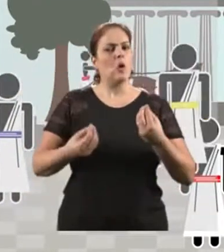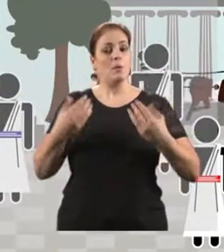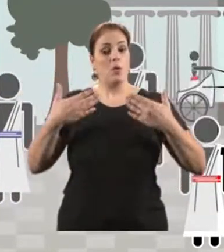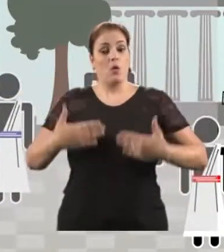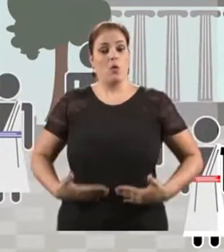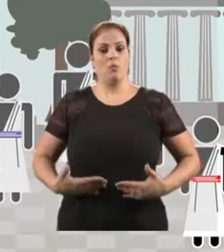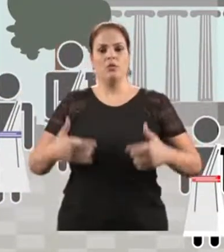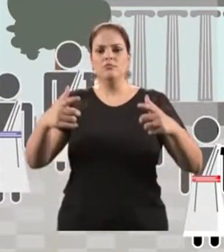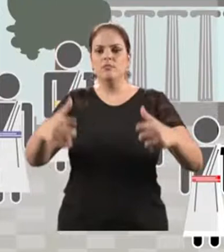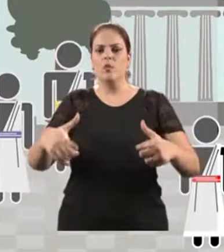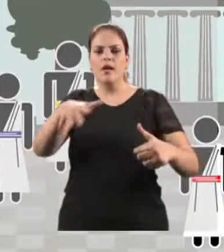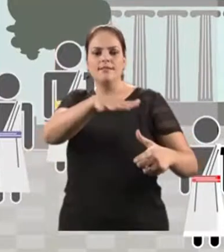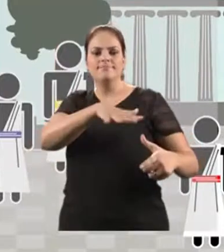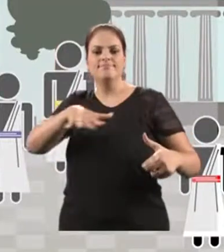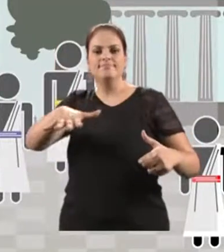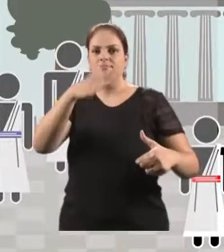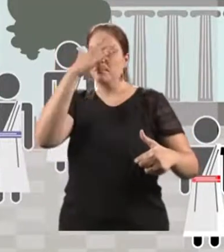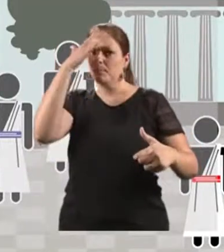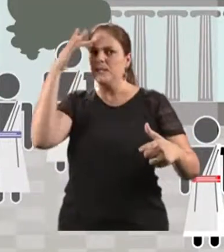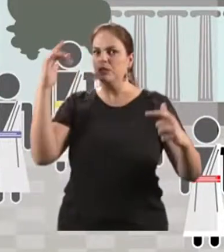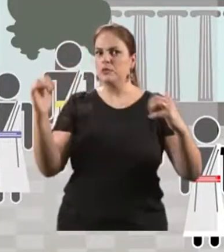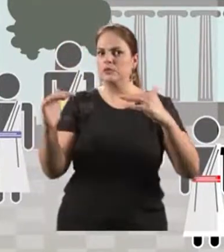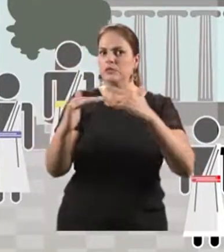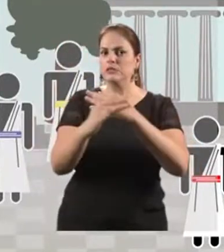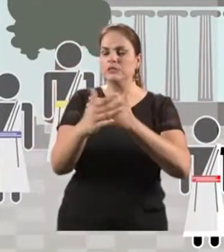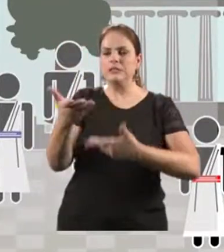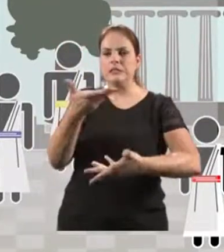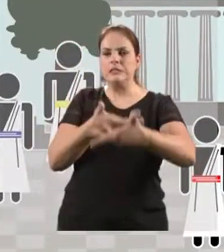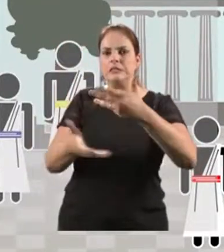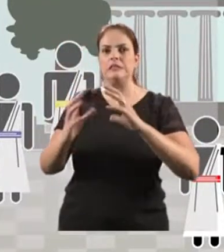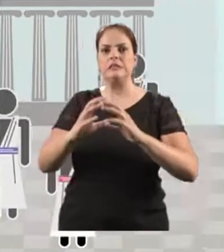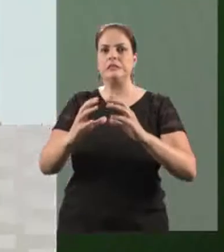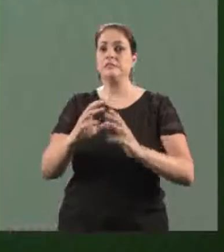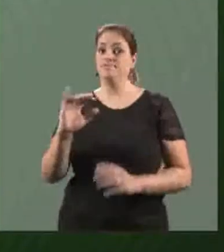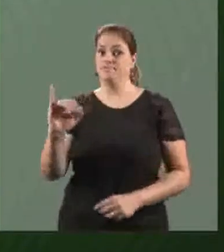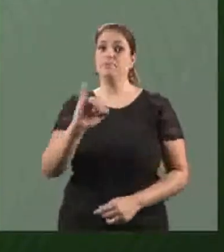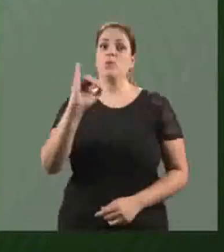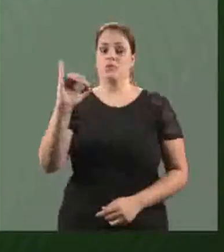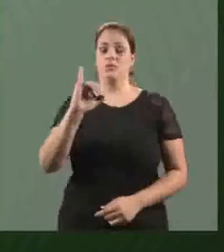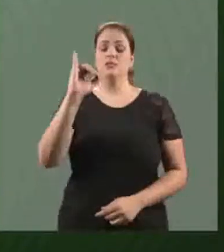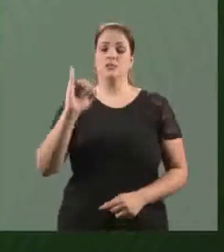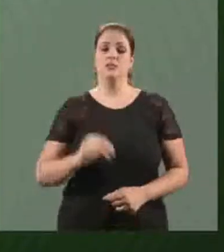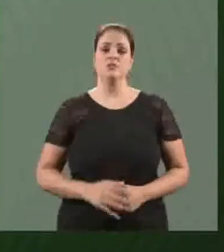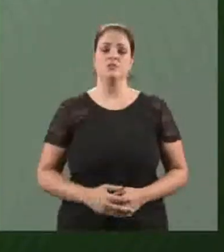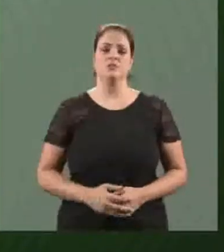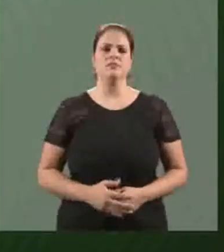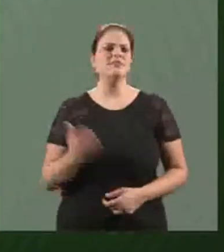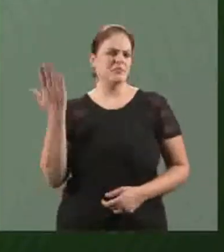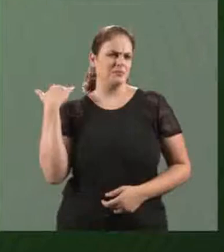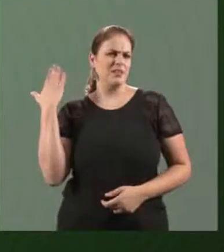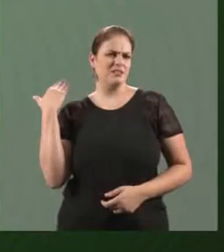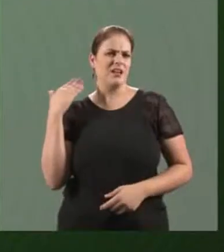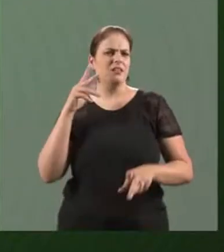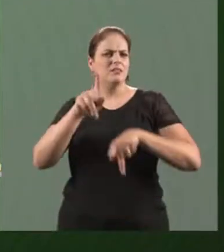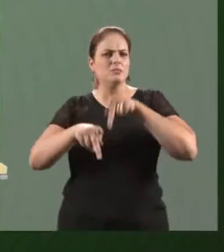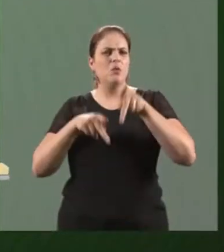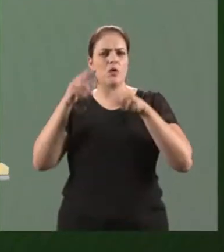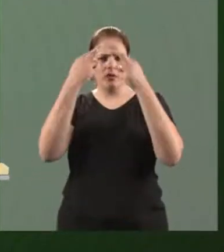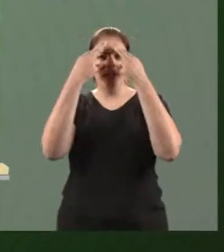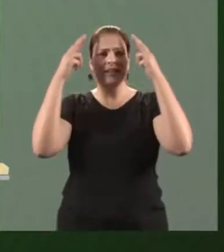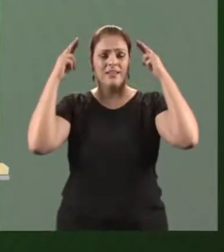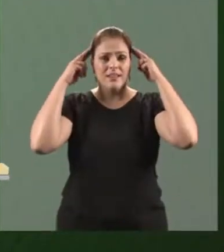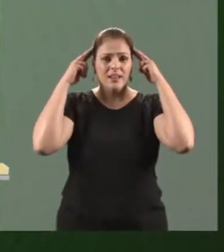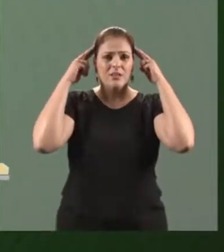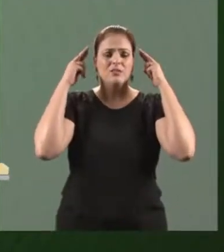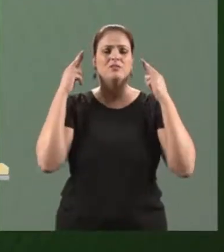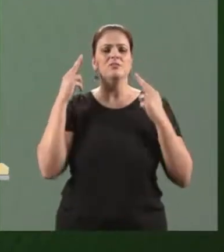um espaço público se tornou cada vez mais importante. Foi ainda com os gregos, no próprio pensamento de